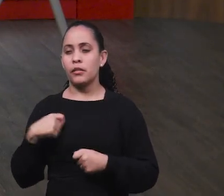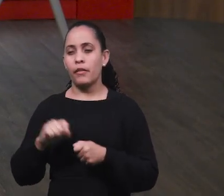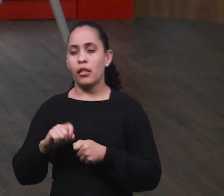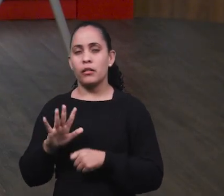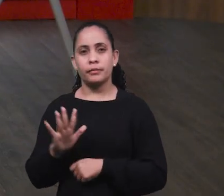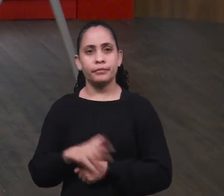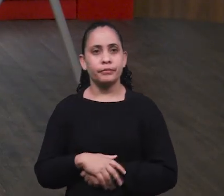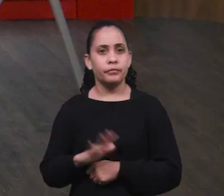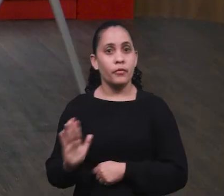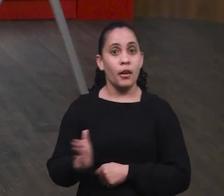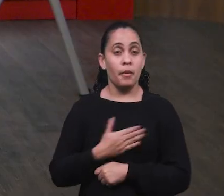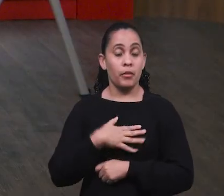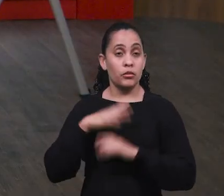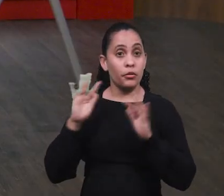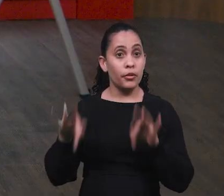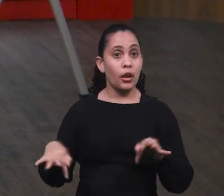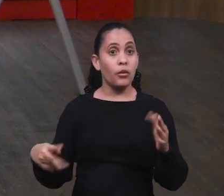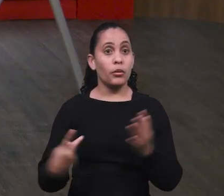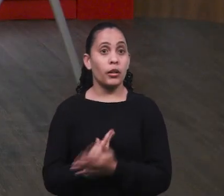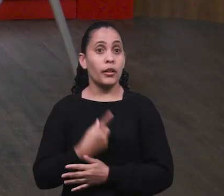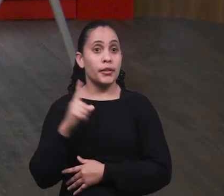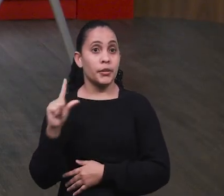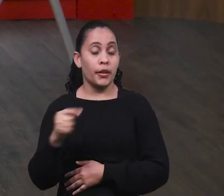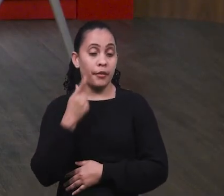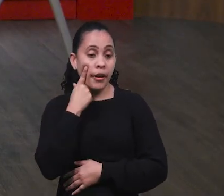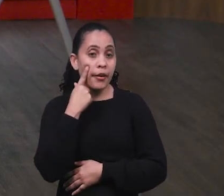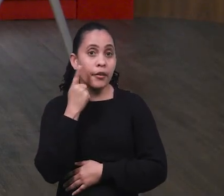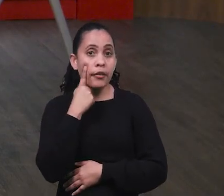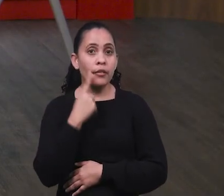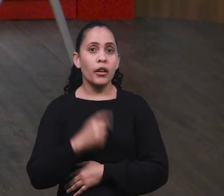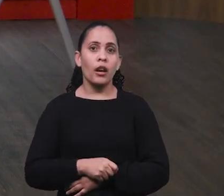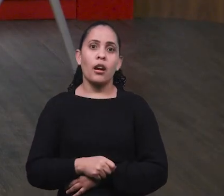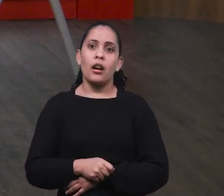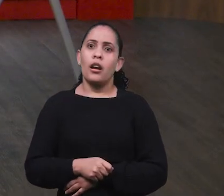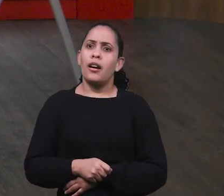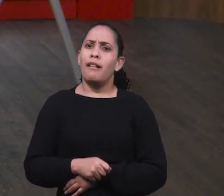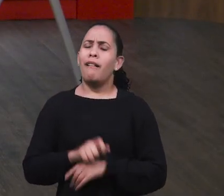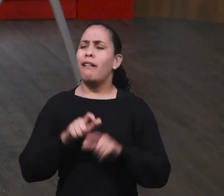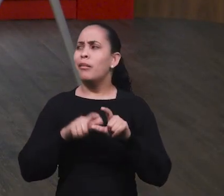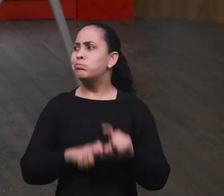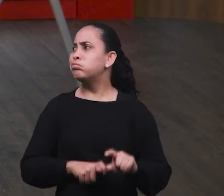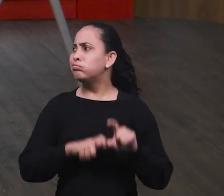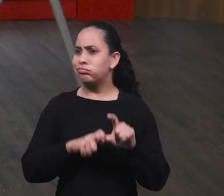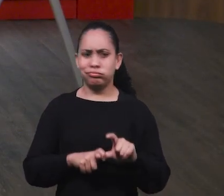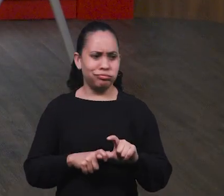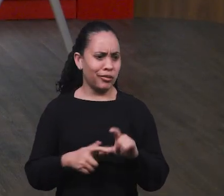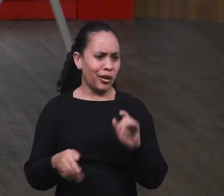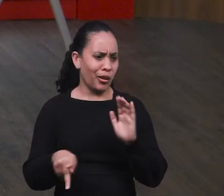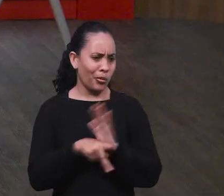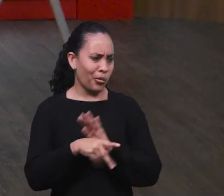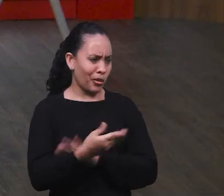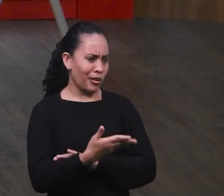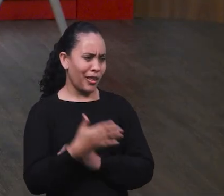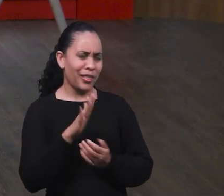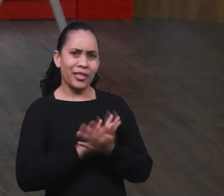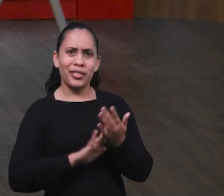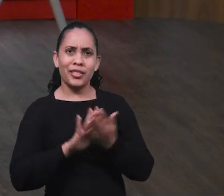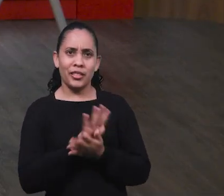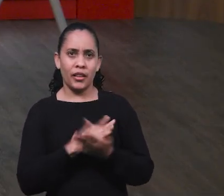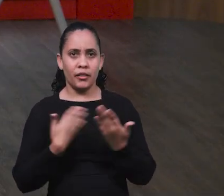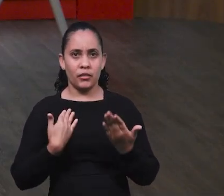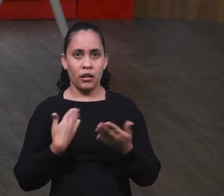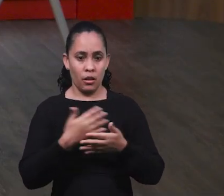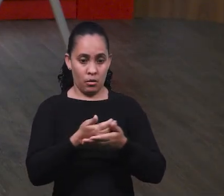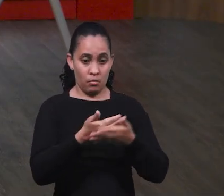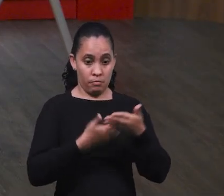fazer. Aí no final das contas, quando vai ver, está endividado, aí fala, aquele plano de negócio não me serviu de nada. Então, por exemplo,